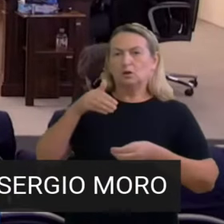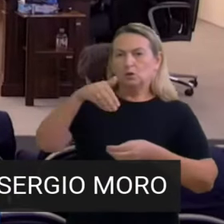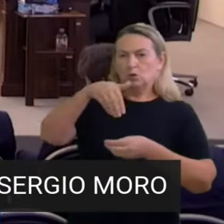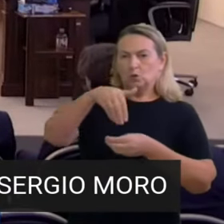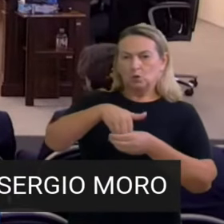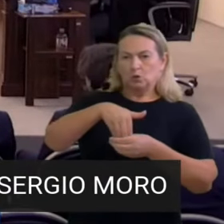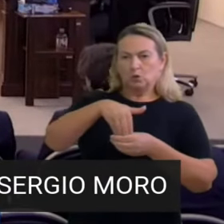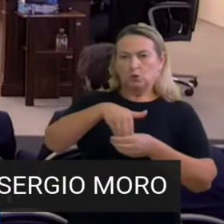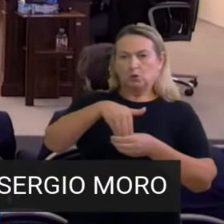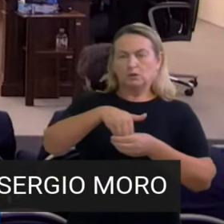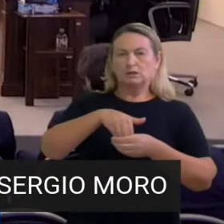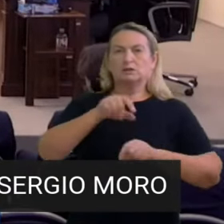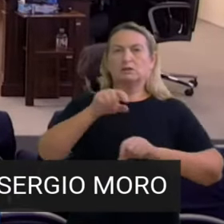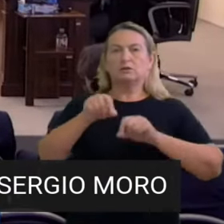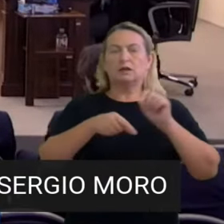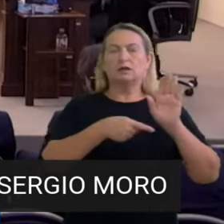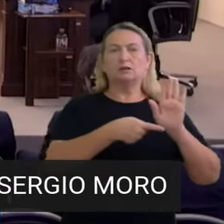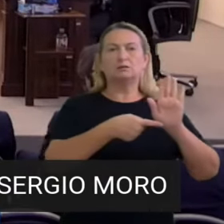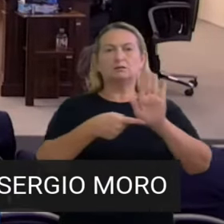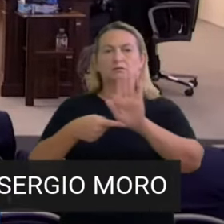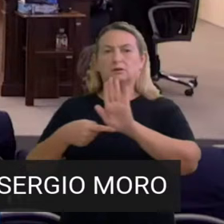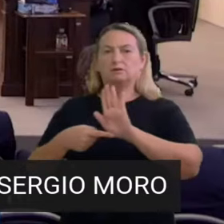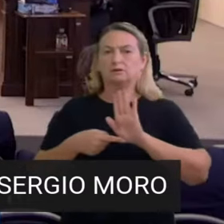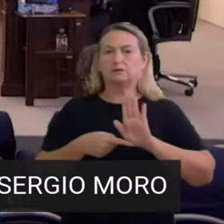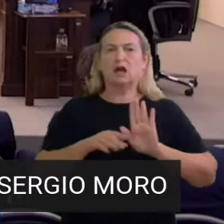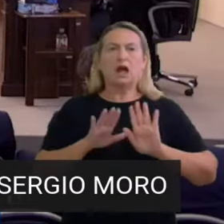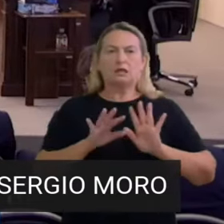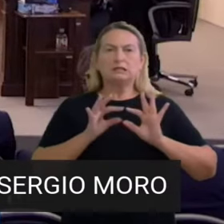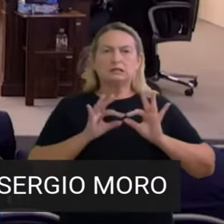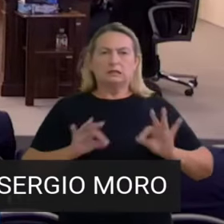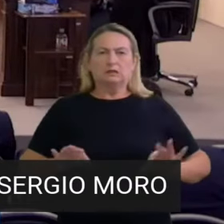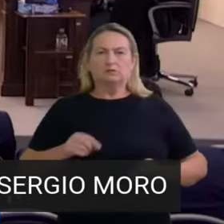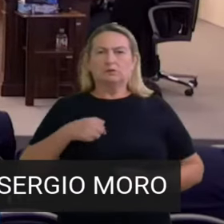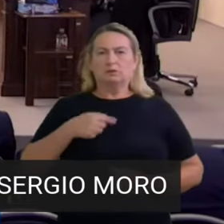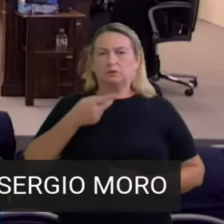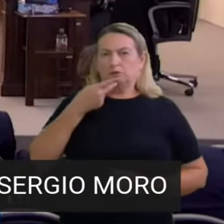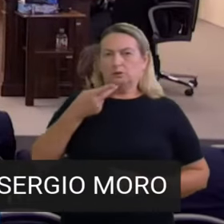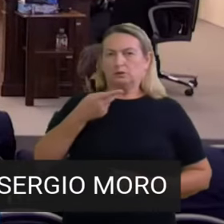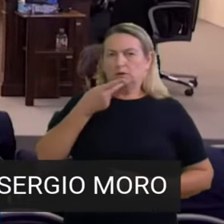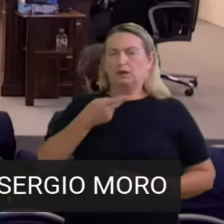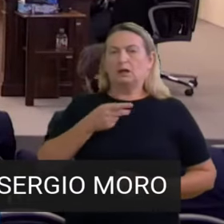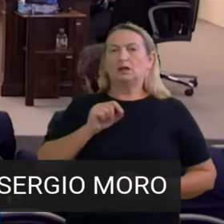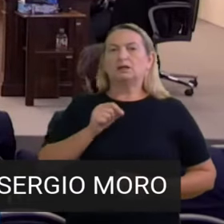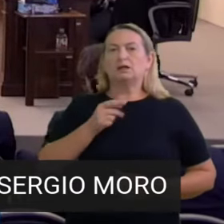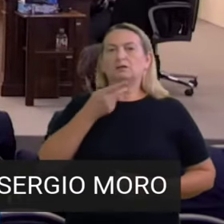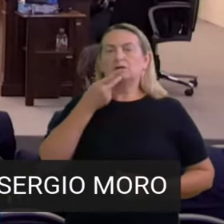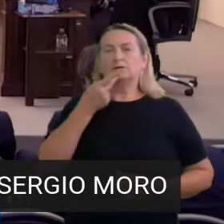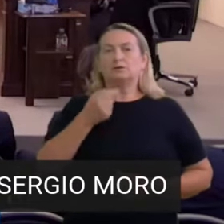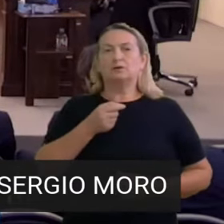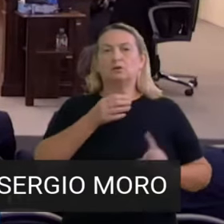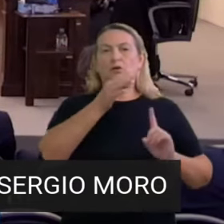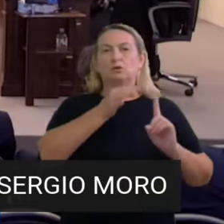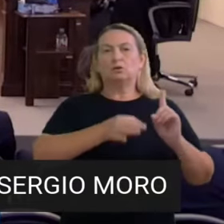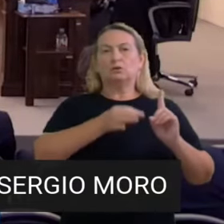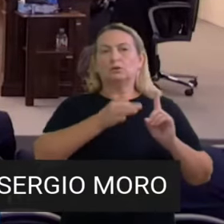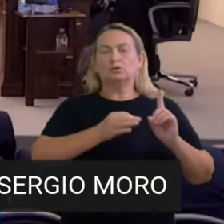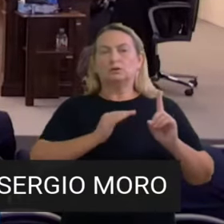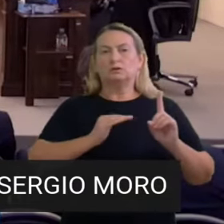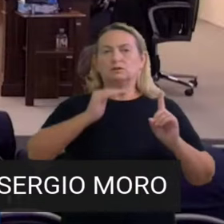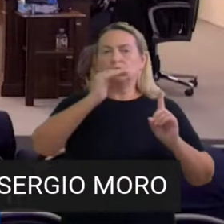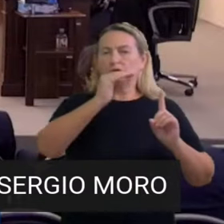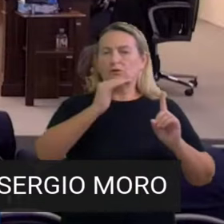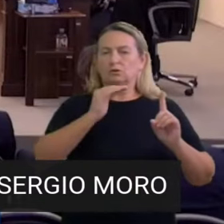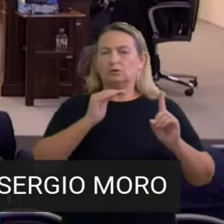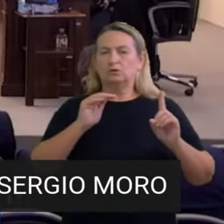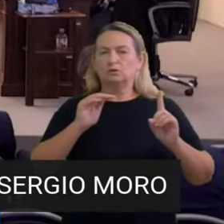depois todos os votos. É bem simples, senhor presidente. Bem simples. Com a palavraente relator desembargador Luciano Carrasco